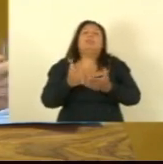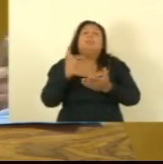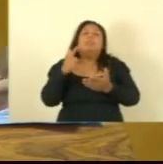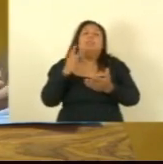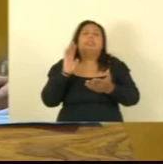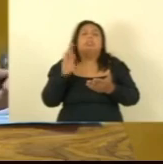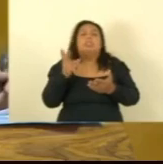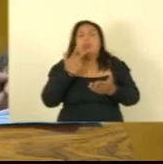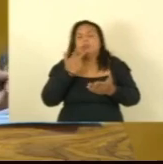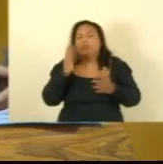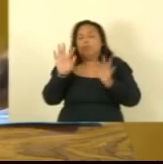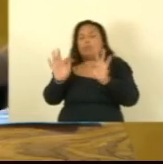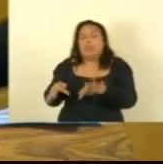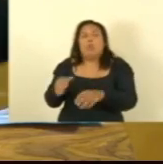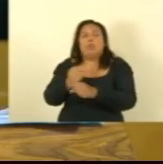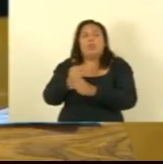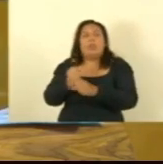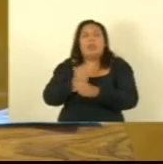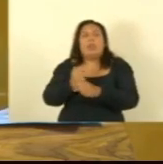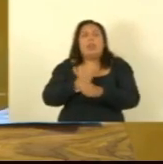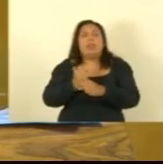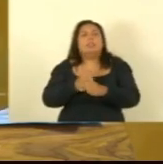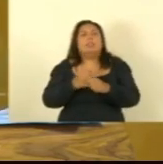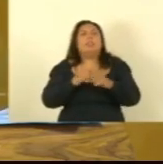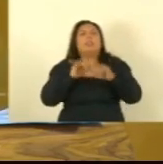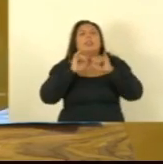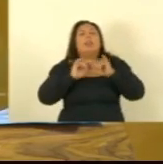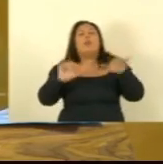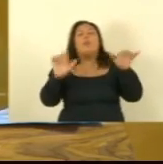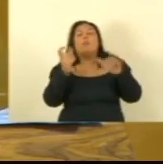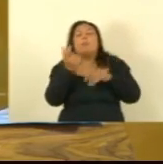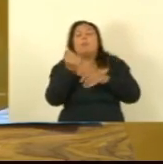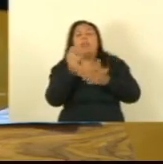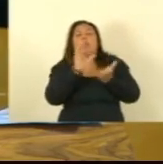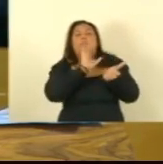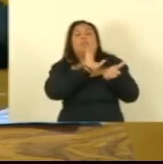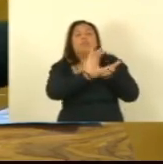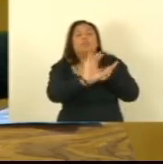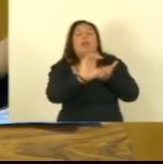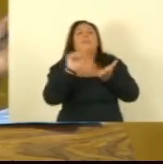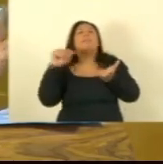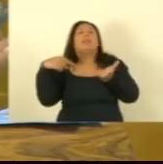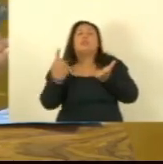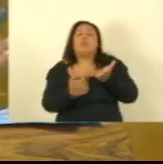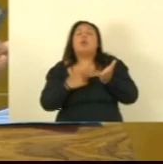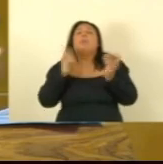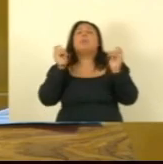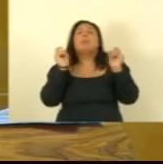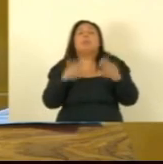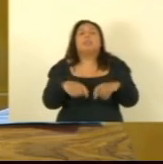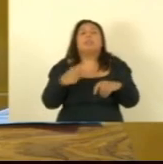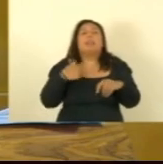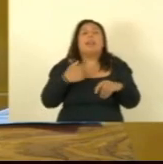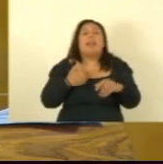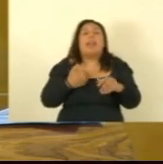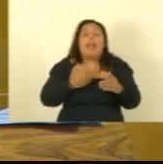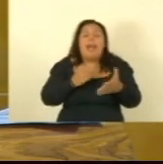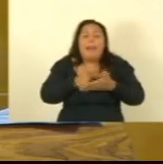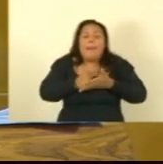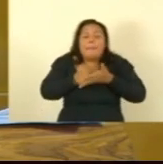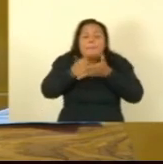inclusive já no final do ano, manda uma verba para que nós possamos dar